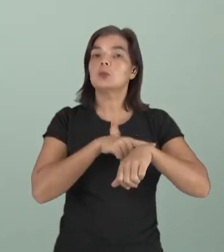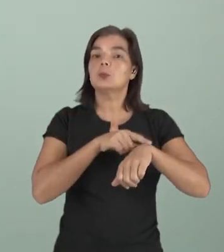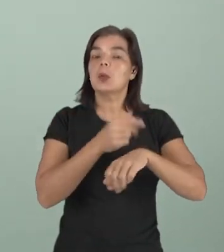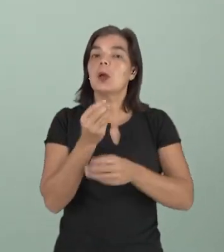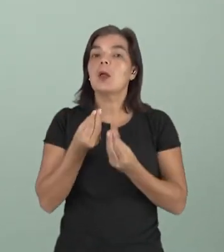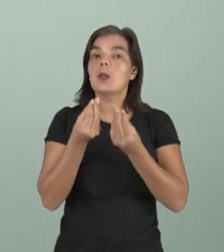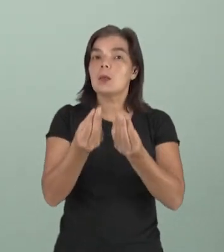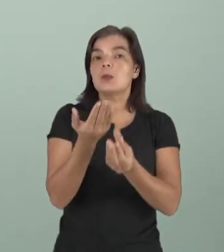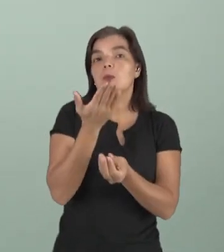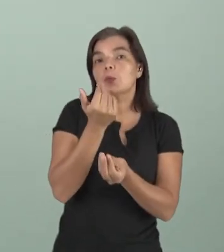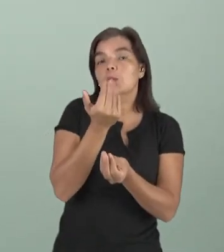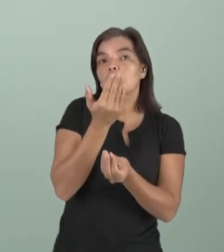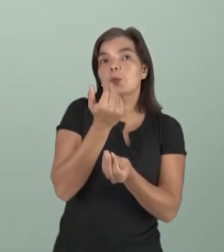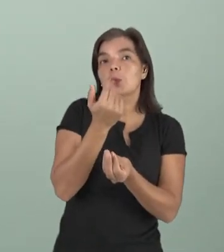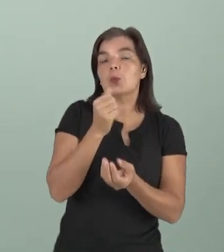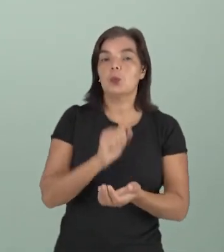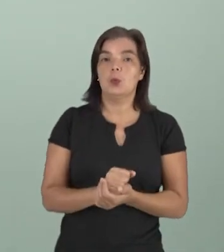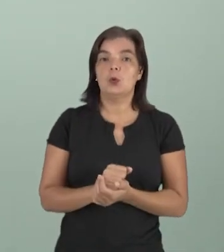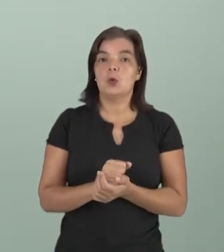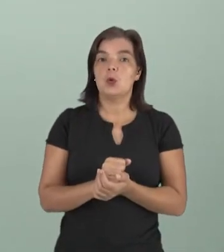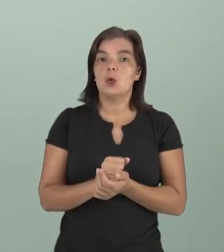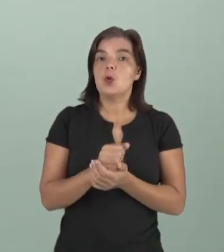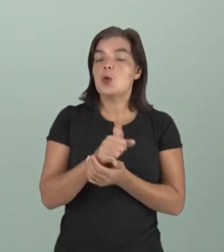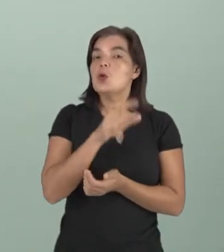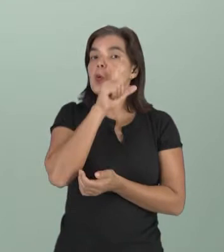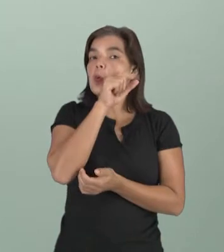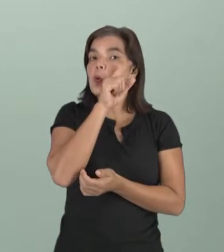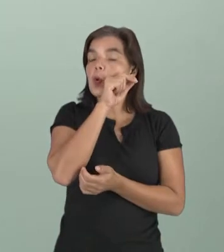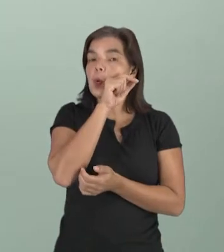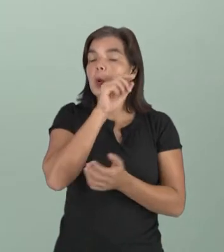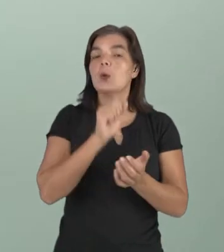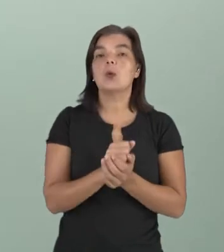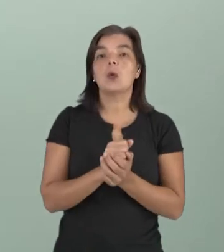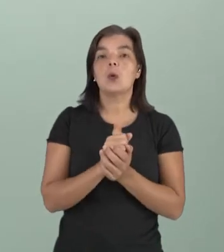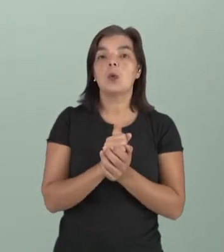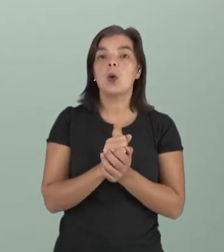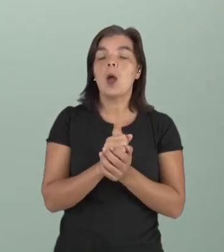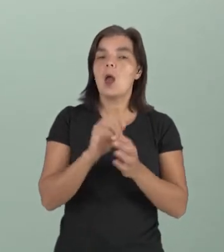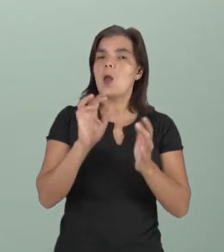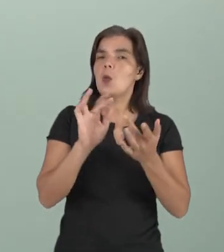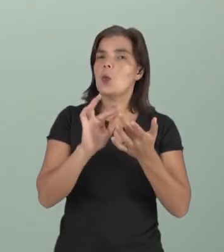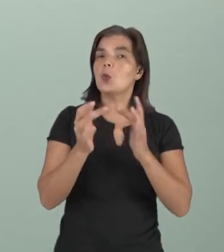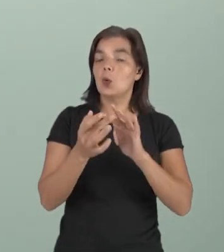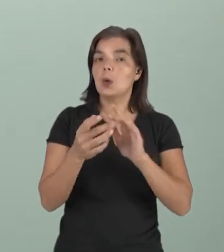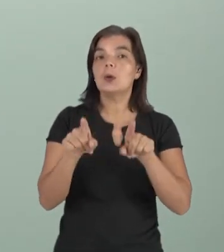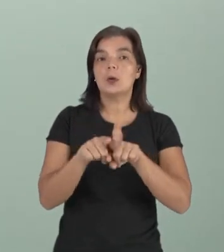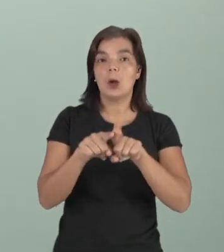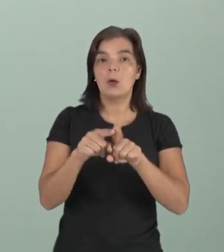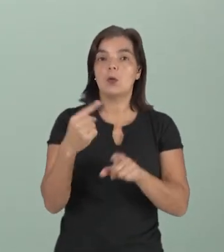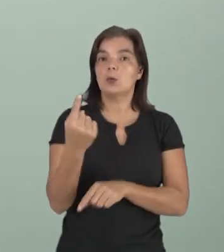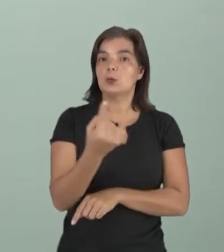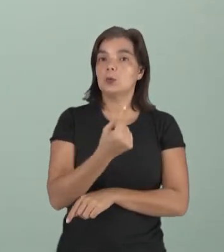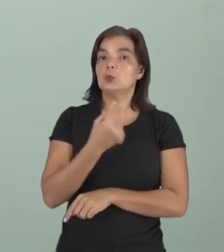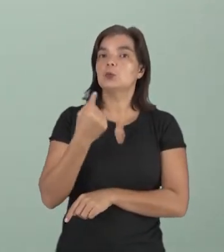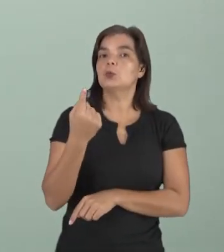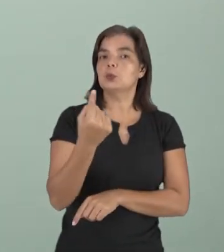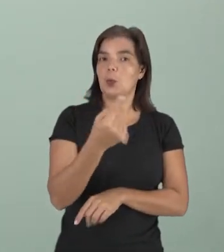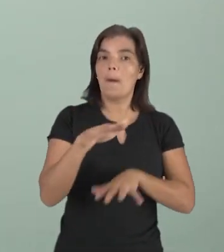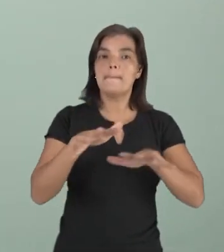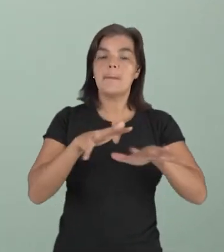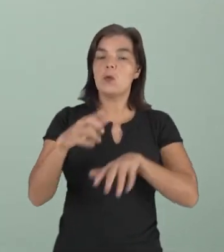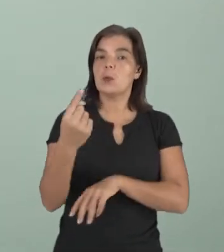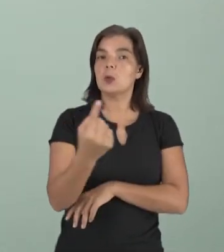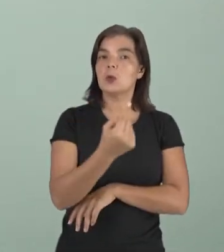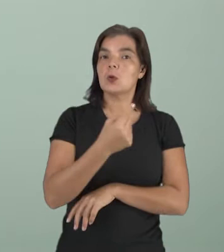dava-se comida aos pombos e os pombos começavam a girar, eles começaram a associar que quando eles giravam, faziam um